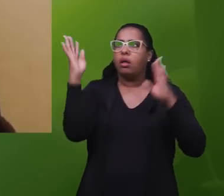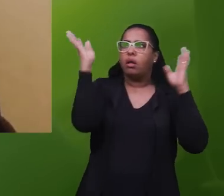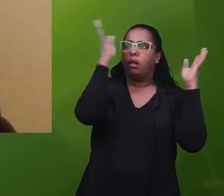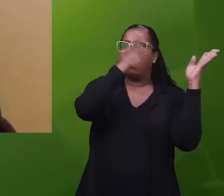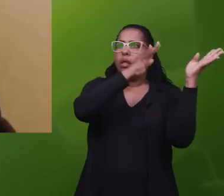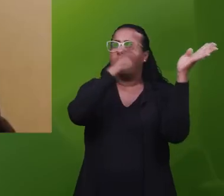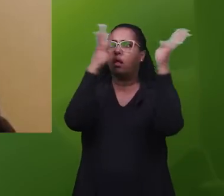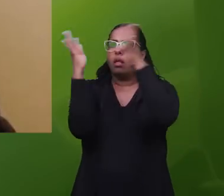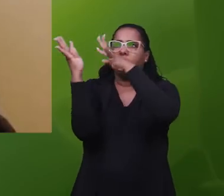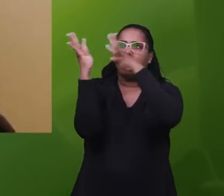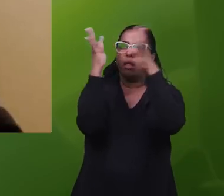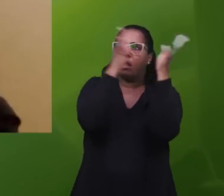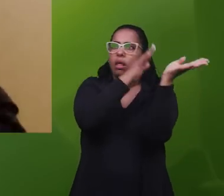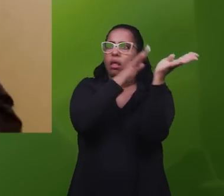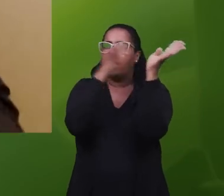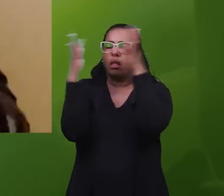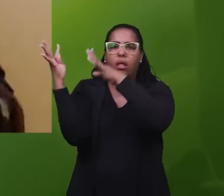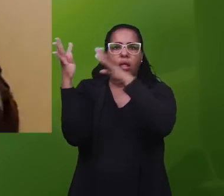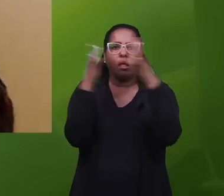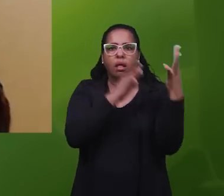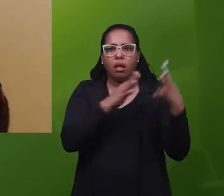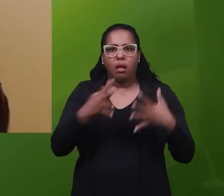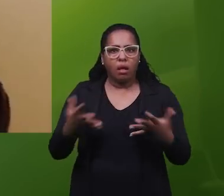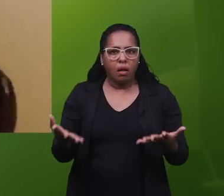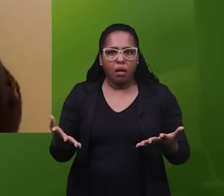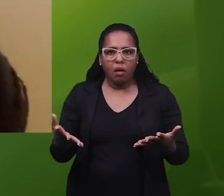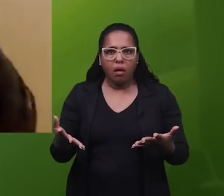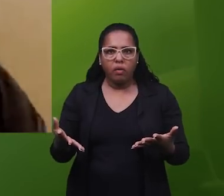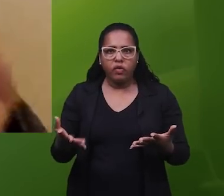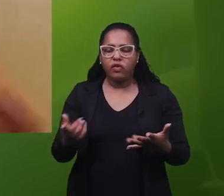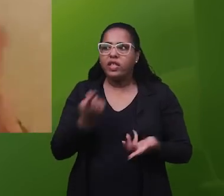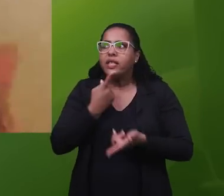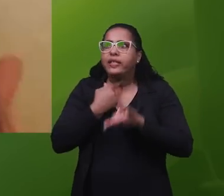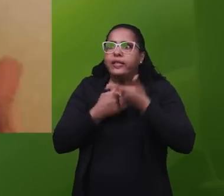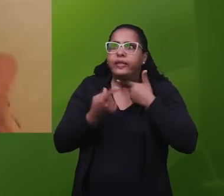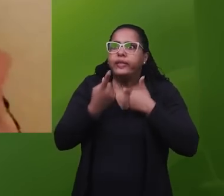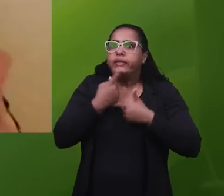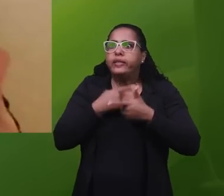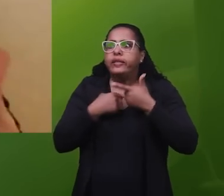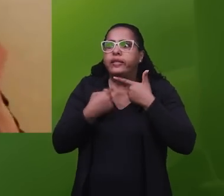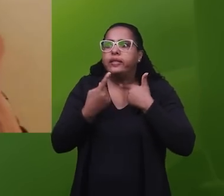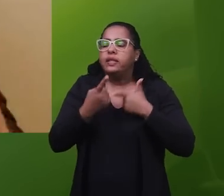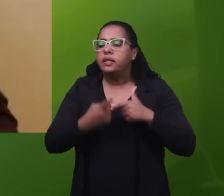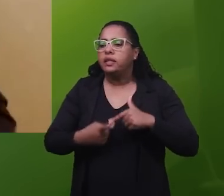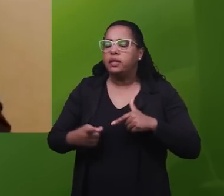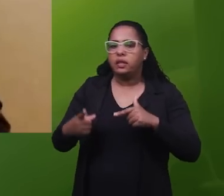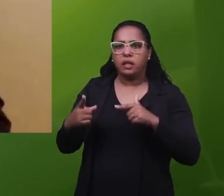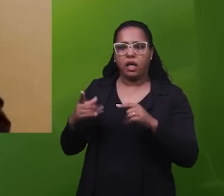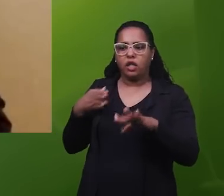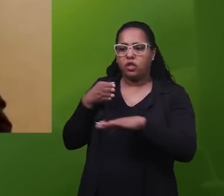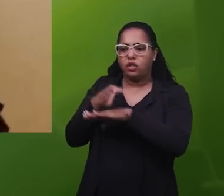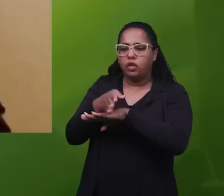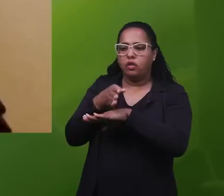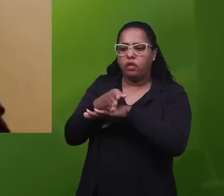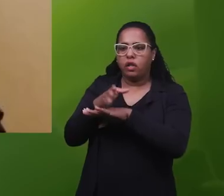isso tudo, não tem mais aquele ímpeto de